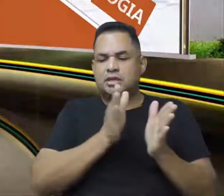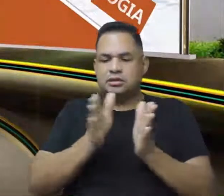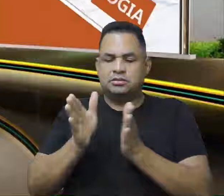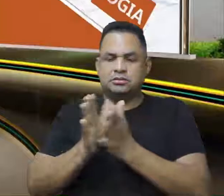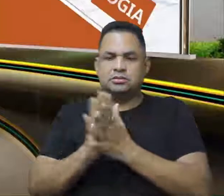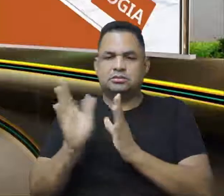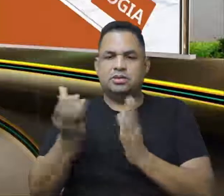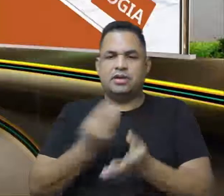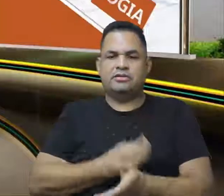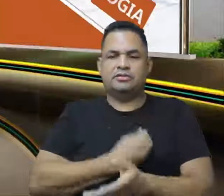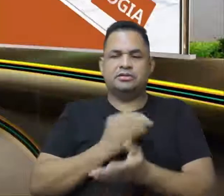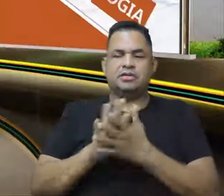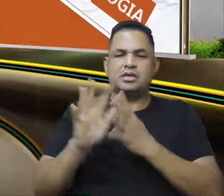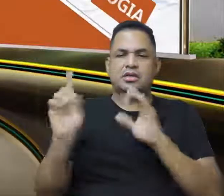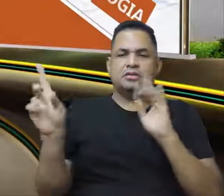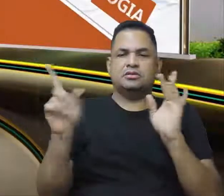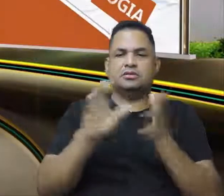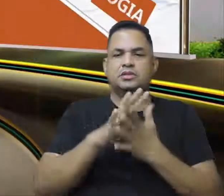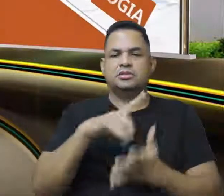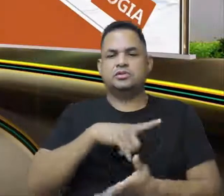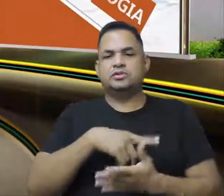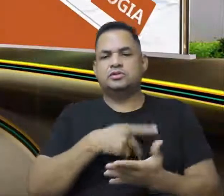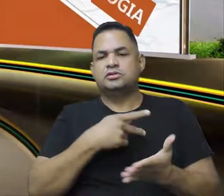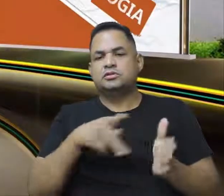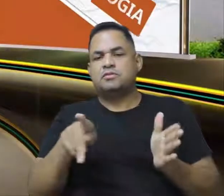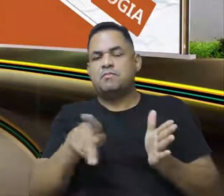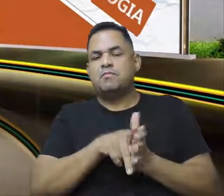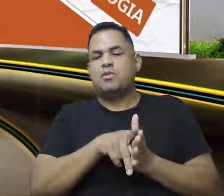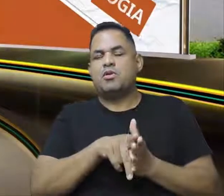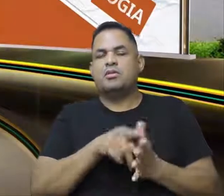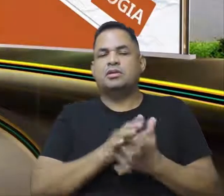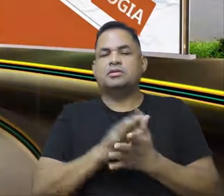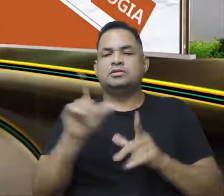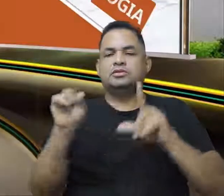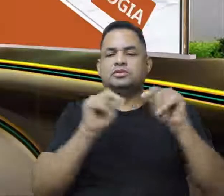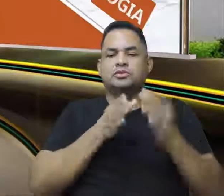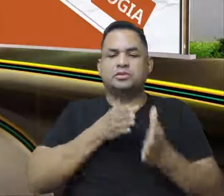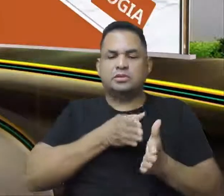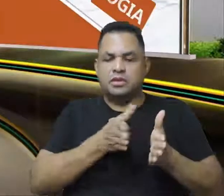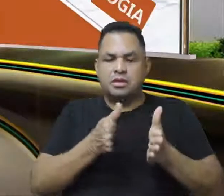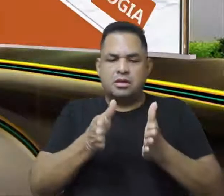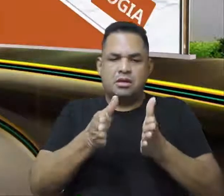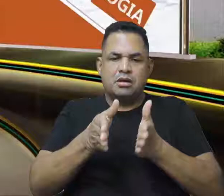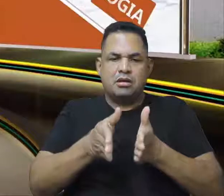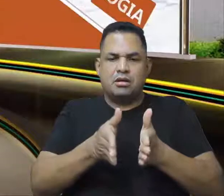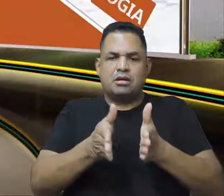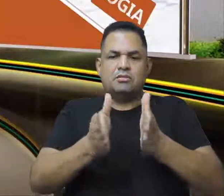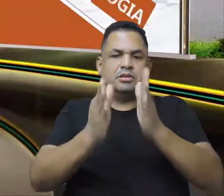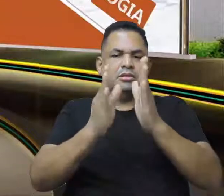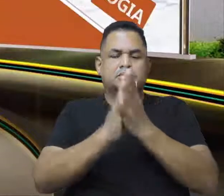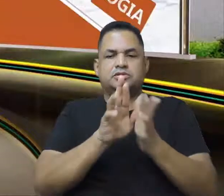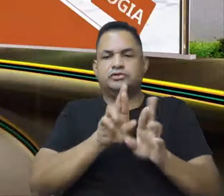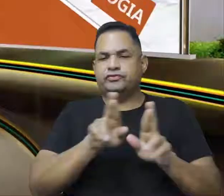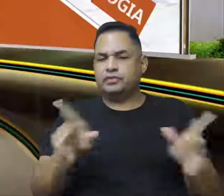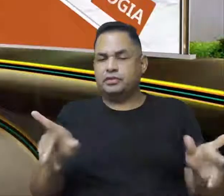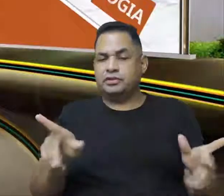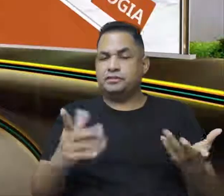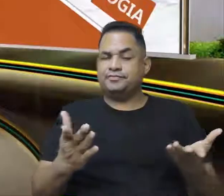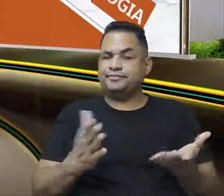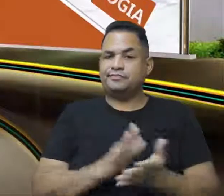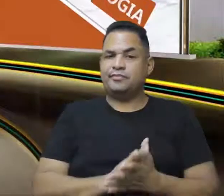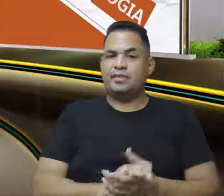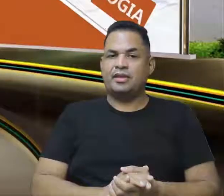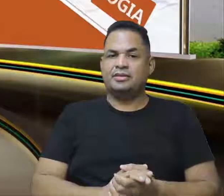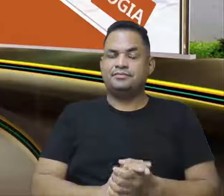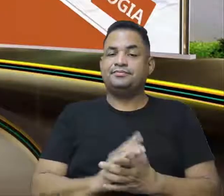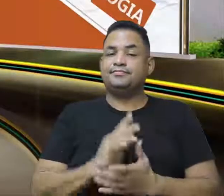Cada um com as suas escolhas, com os seus caminhos diferentes, tá? Então, mas